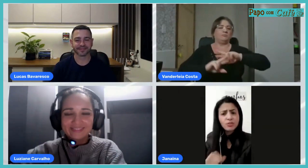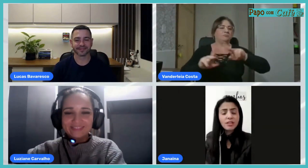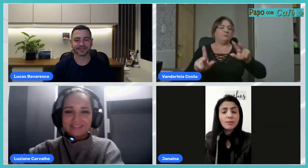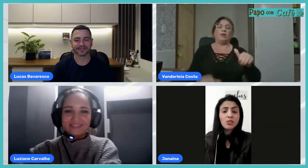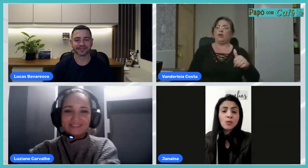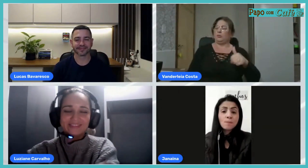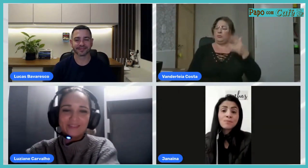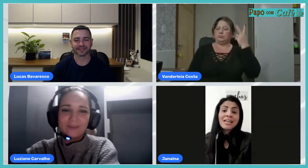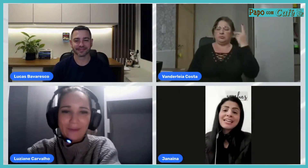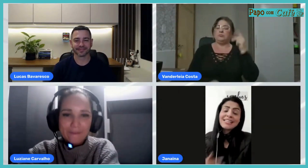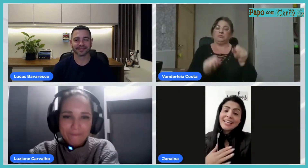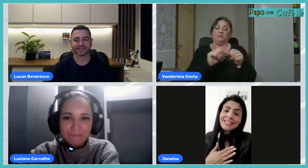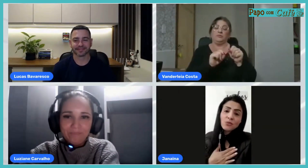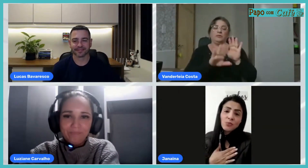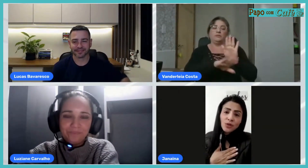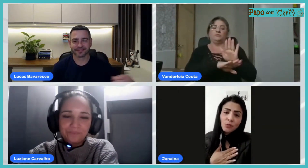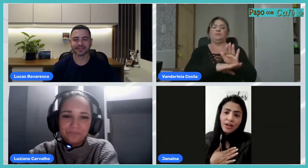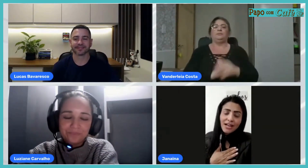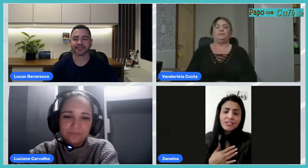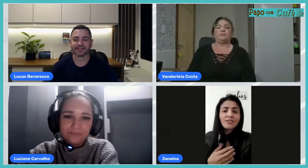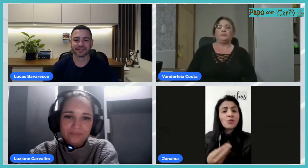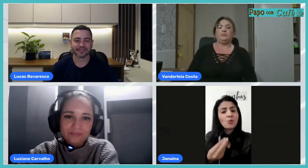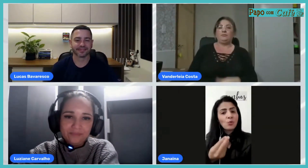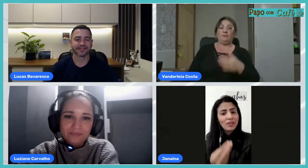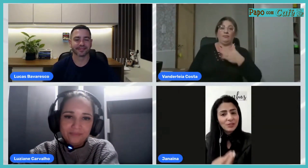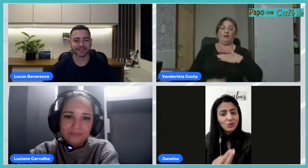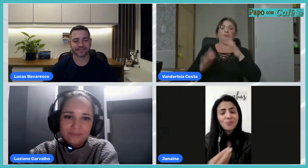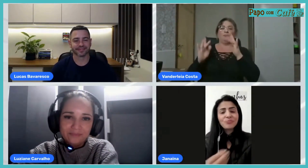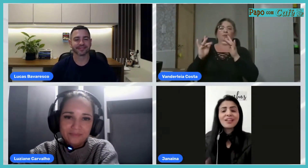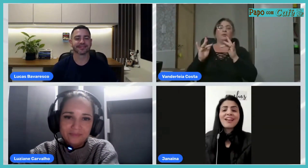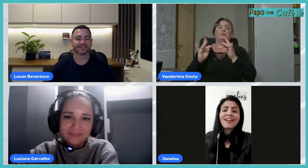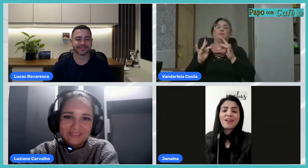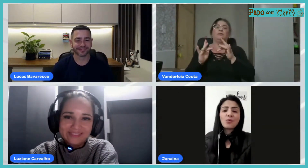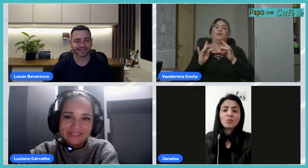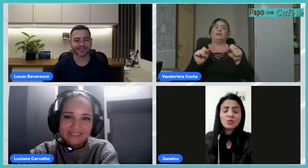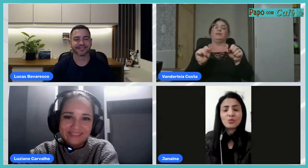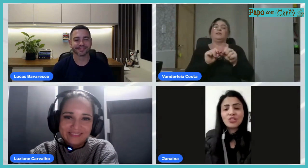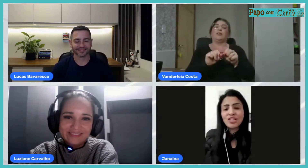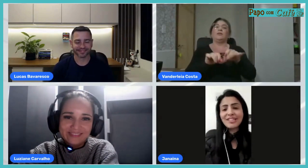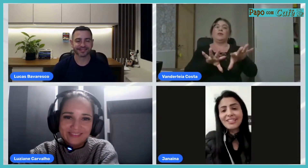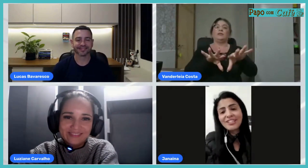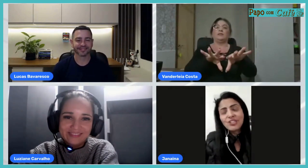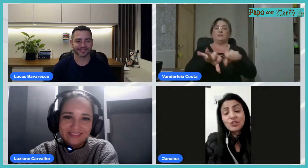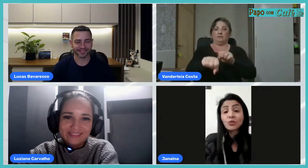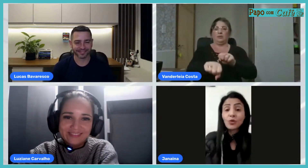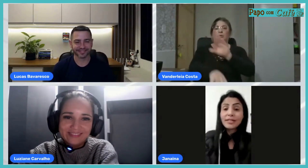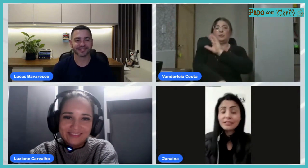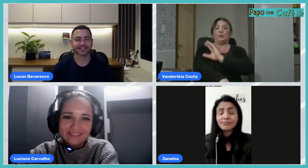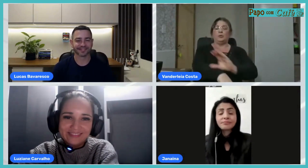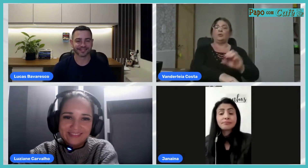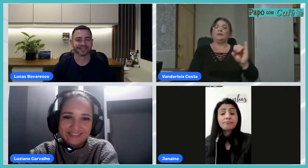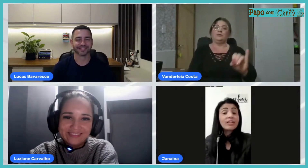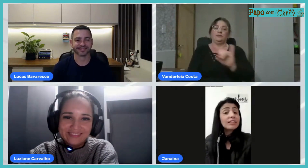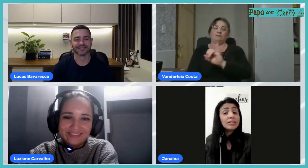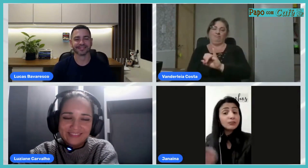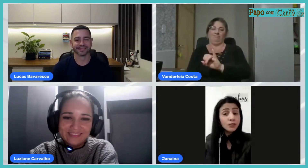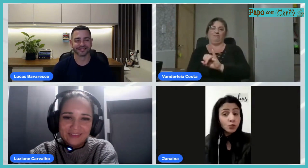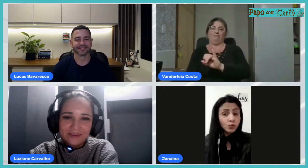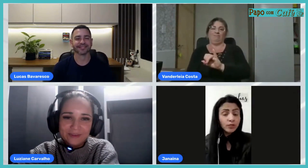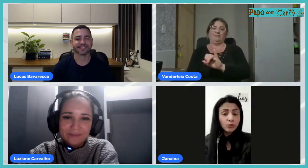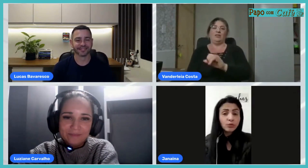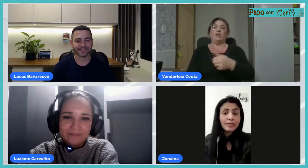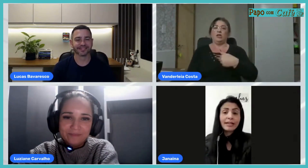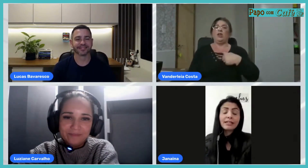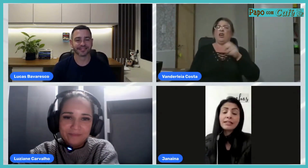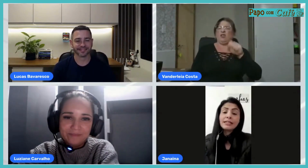eu faço música aqui para ti. E aí o meu namorado estava concluindo o curso de instrutor e eu fui